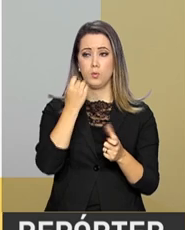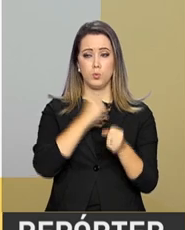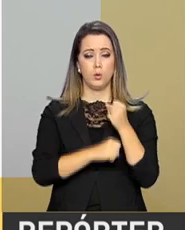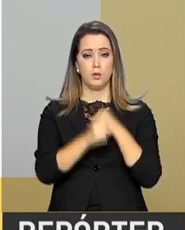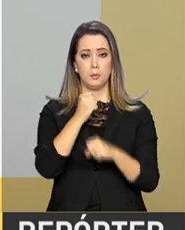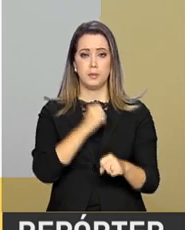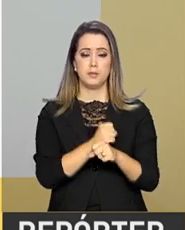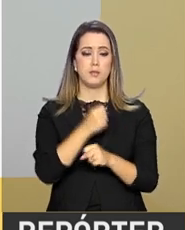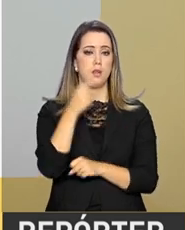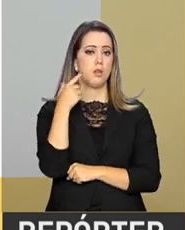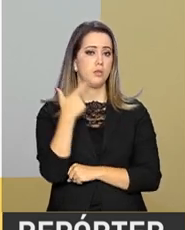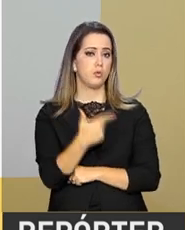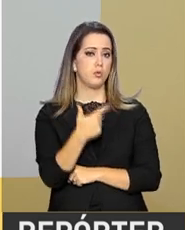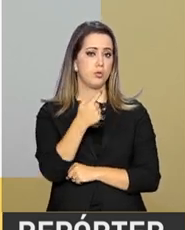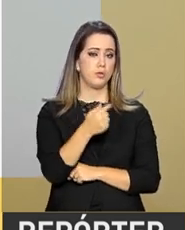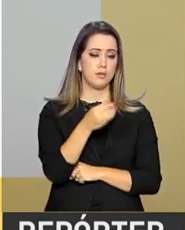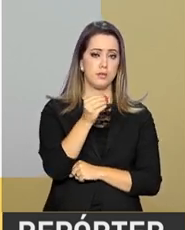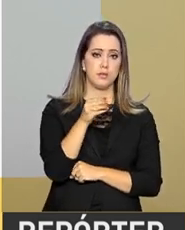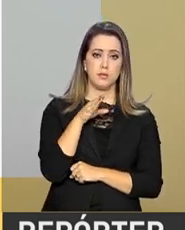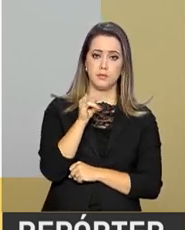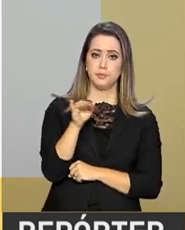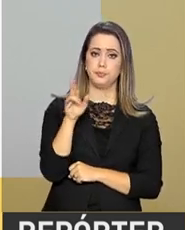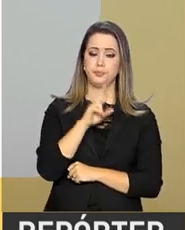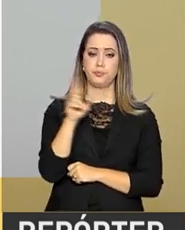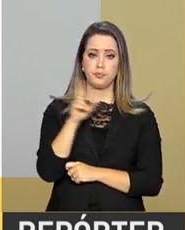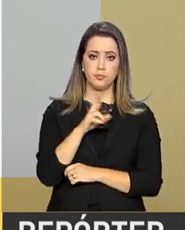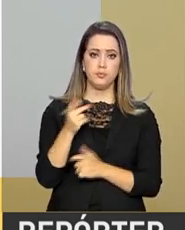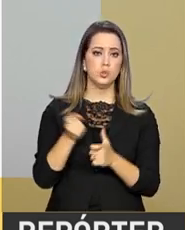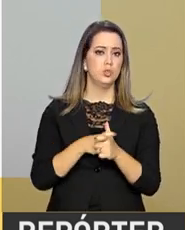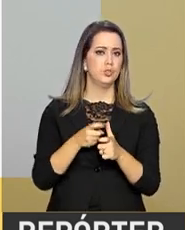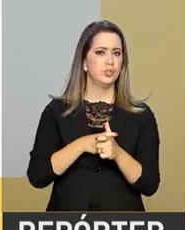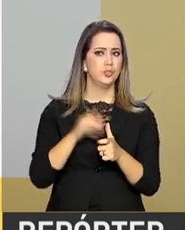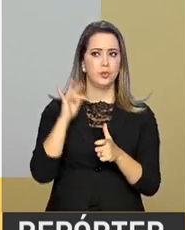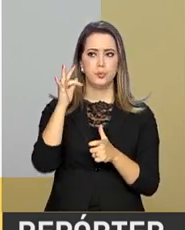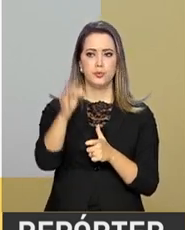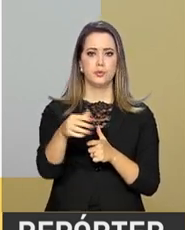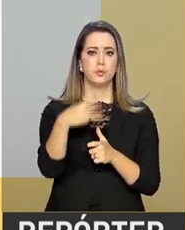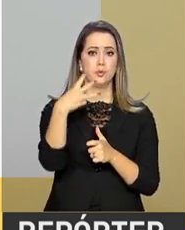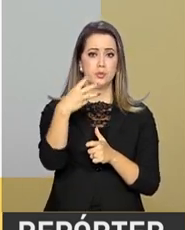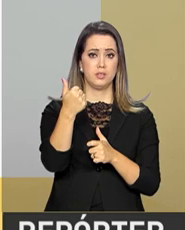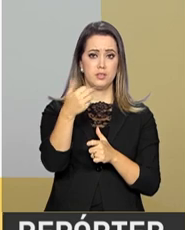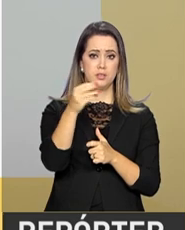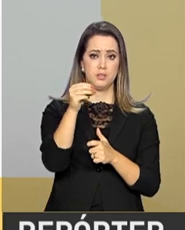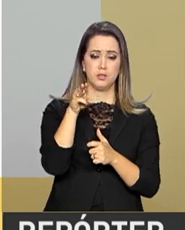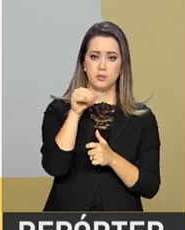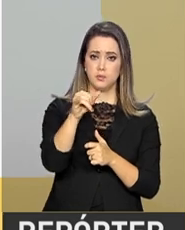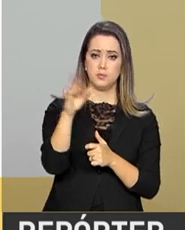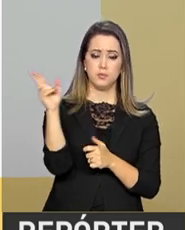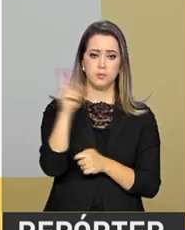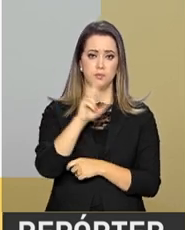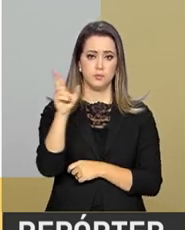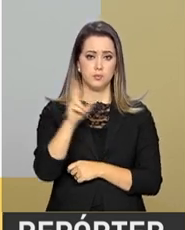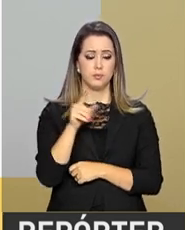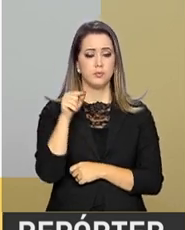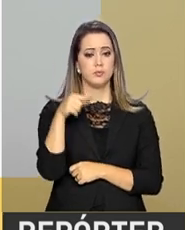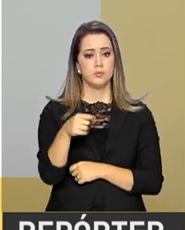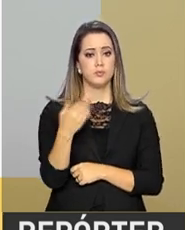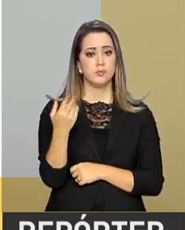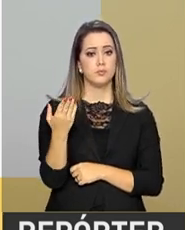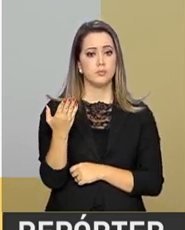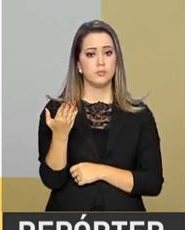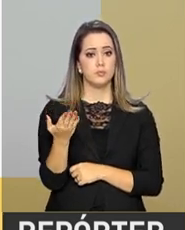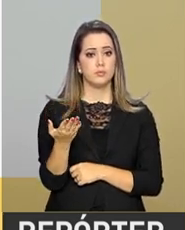270 bilhões o anúncio de um berço no que vem de mais de 310 320 bilhões de